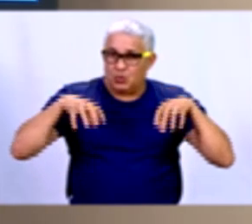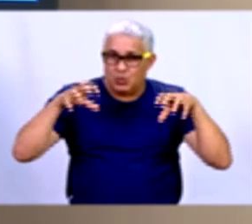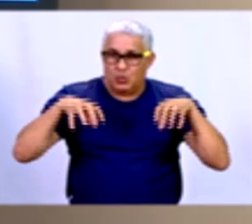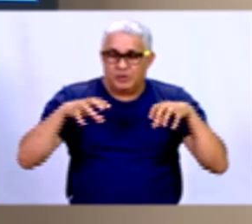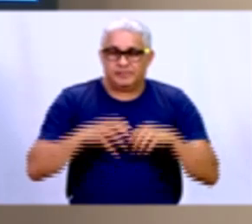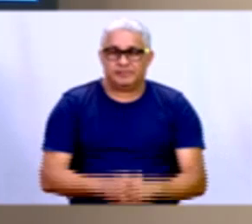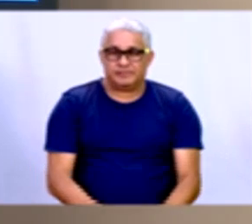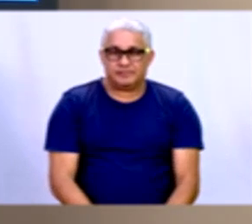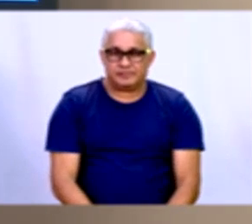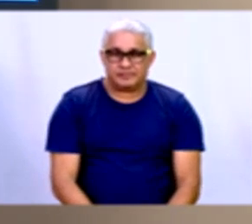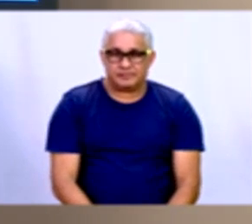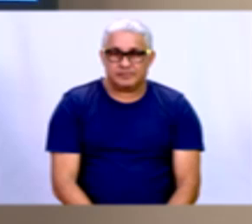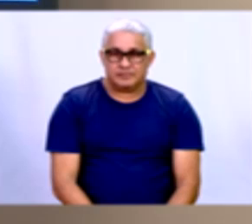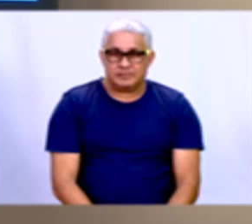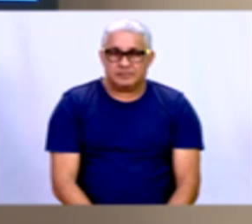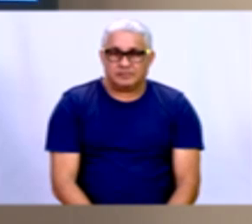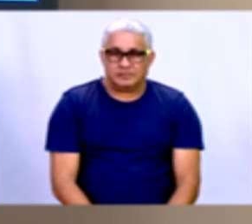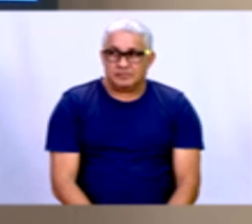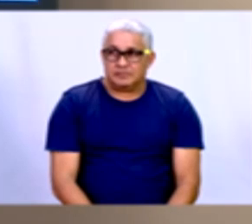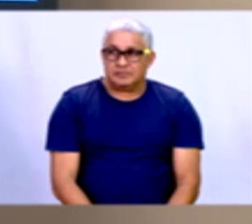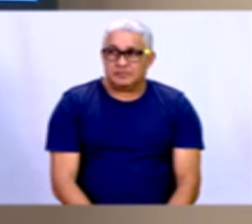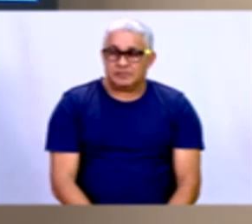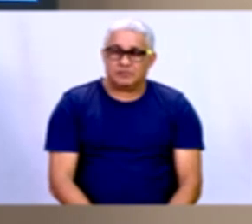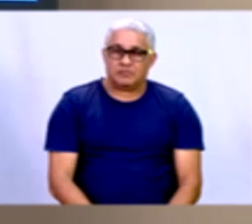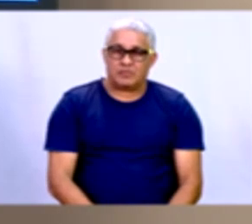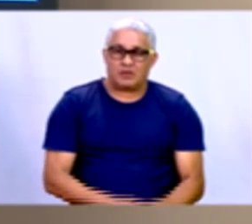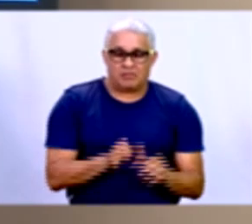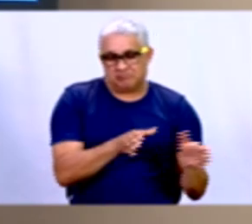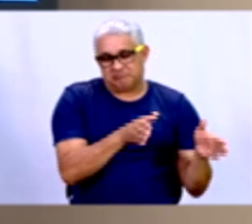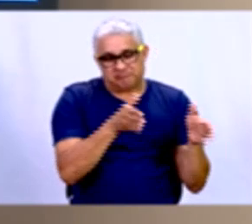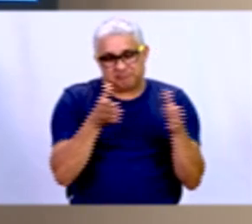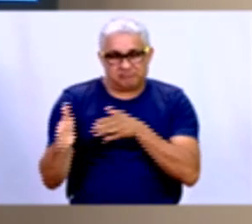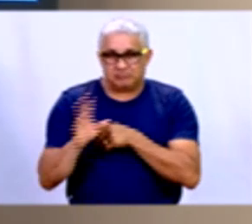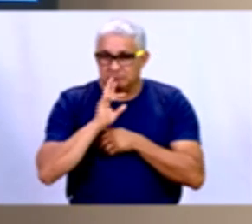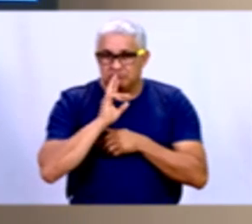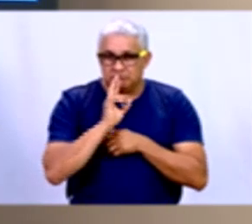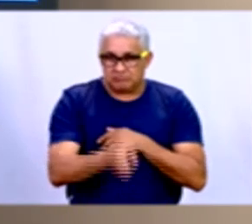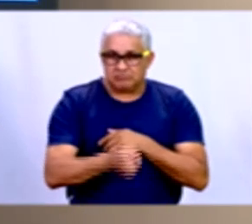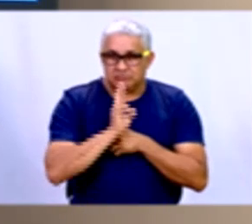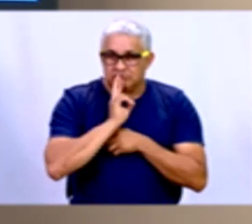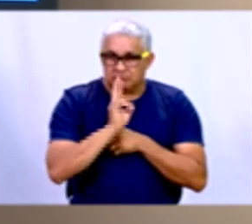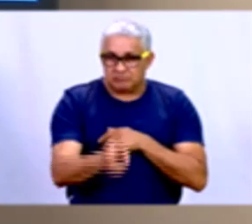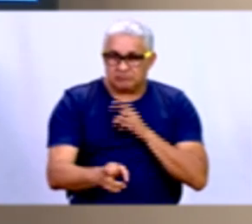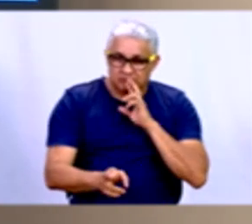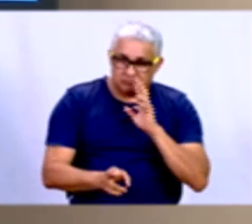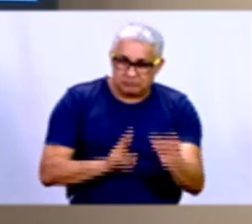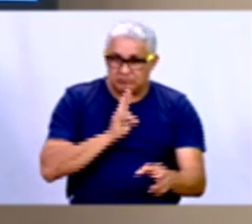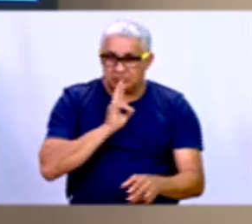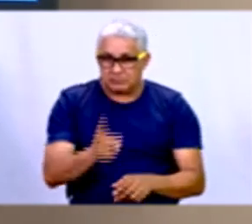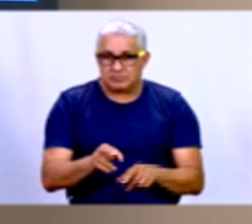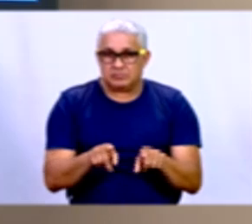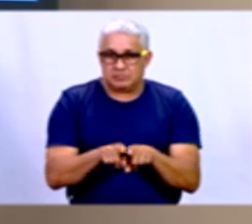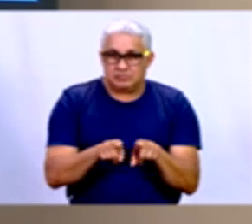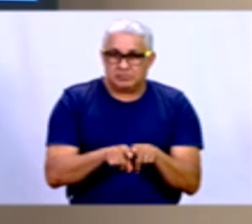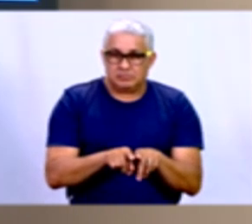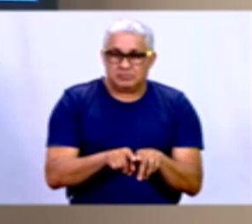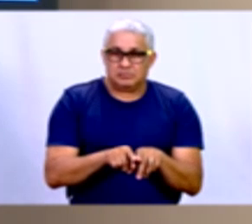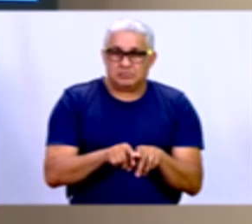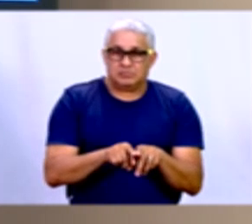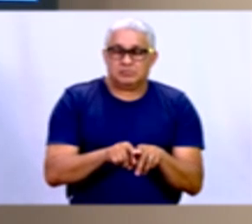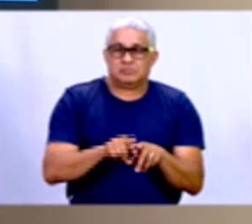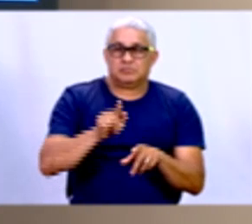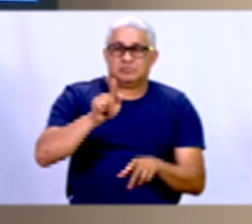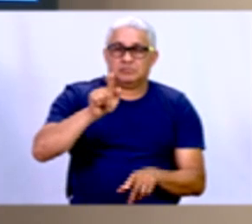tendo. E então vamos dar uma continuidade a essas respostas. Além disso que a Jerusa